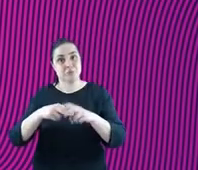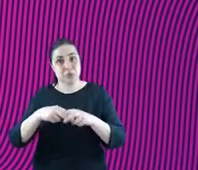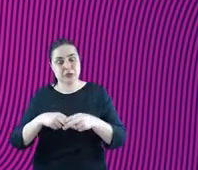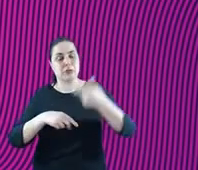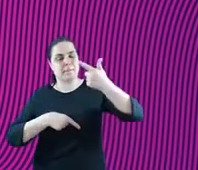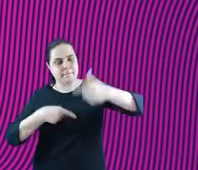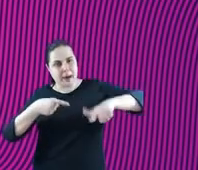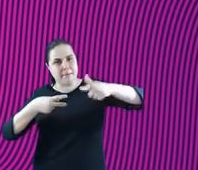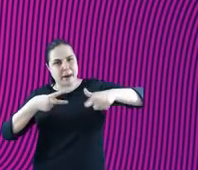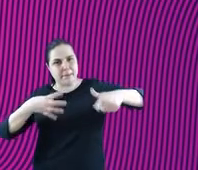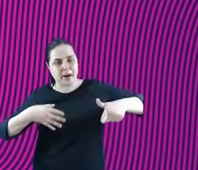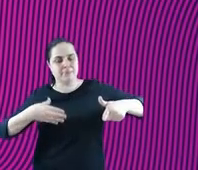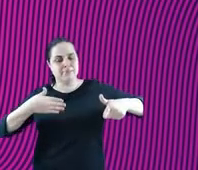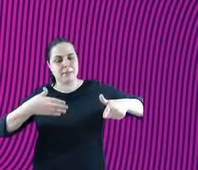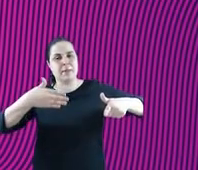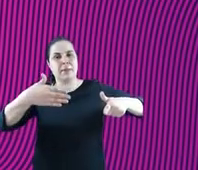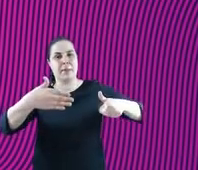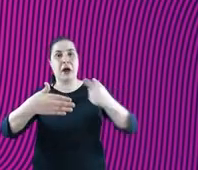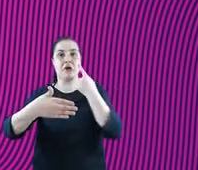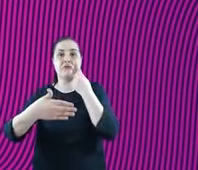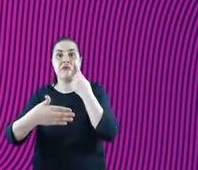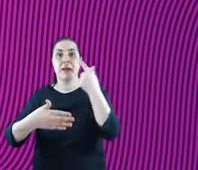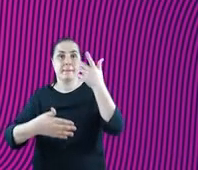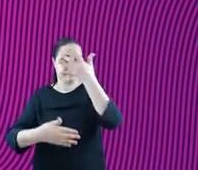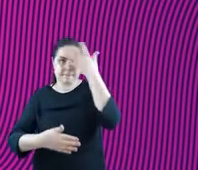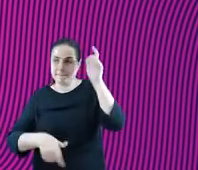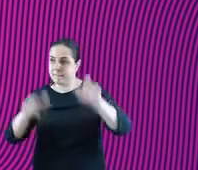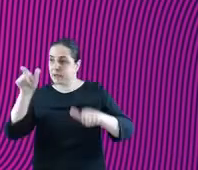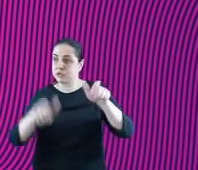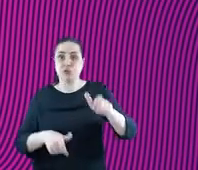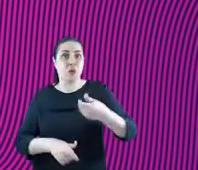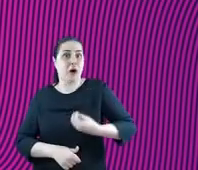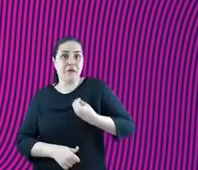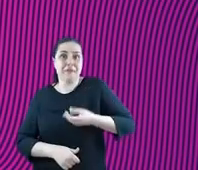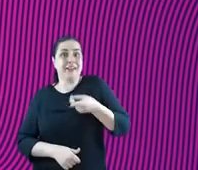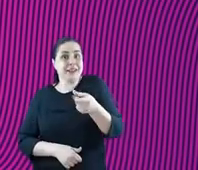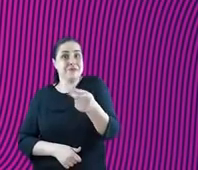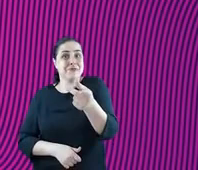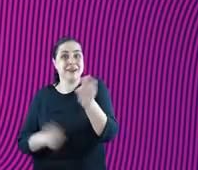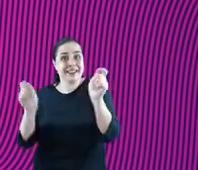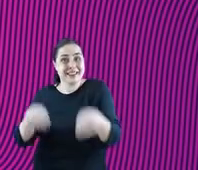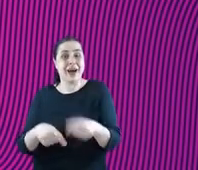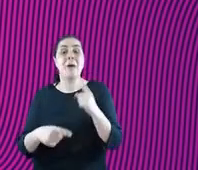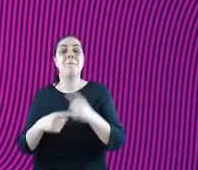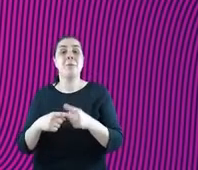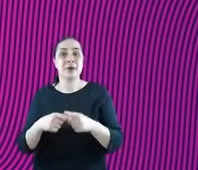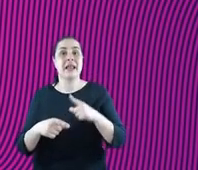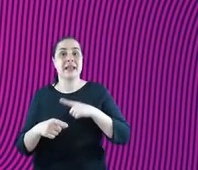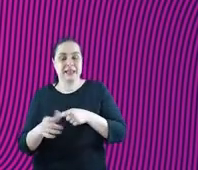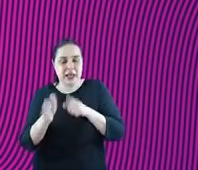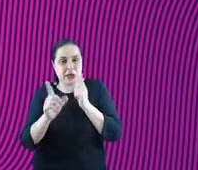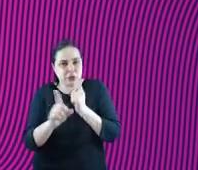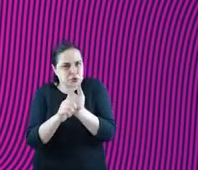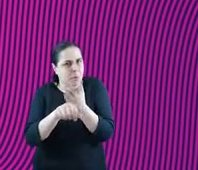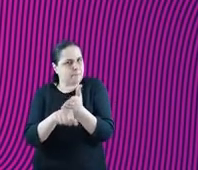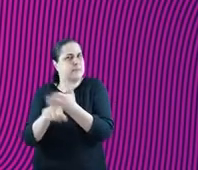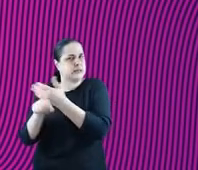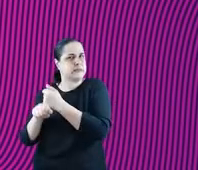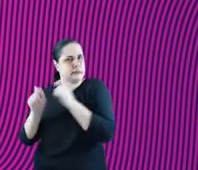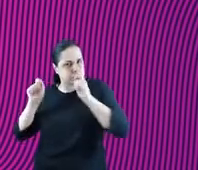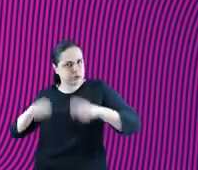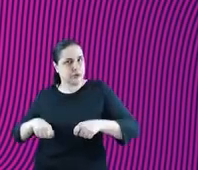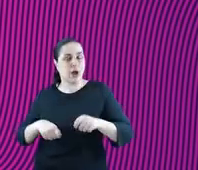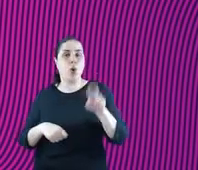pacientes vivendo muito, porque nós temos o diagnóstico precoce, isso através de exames de